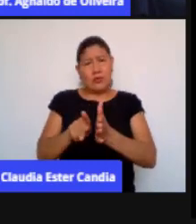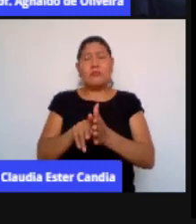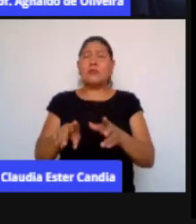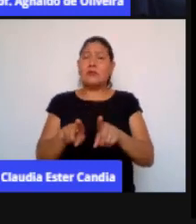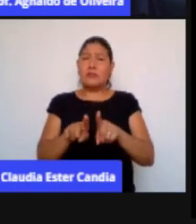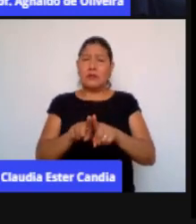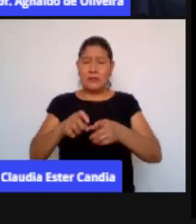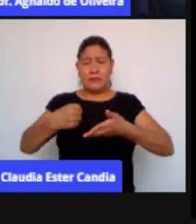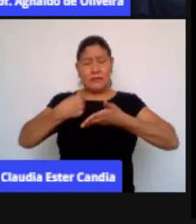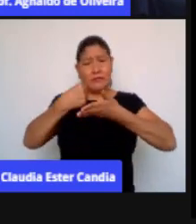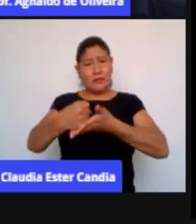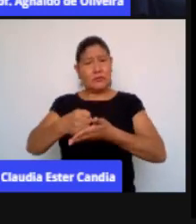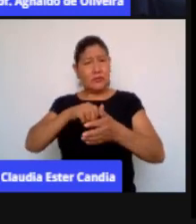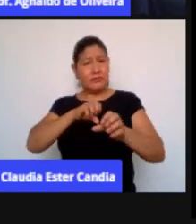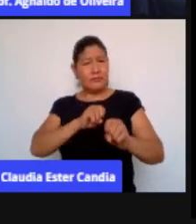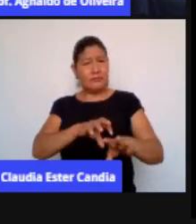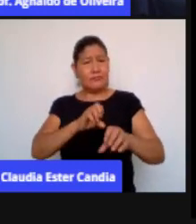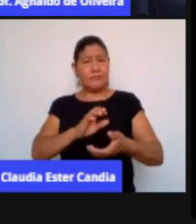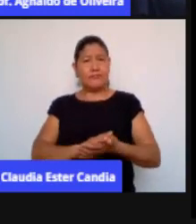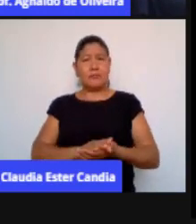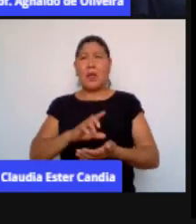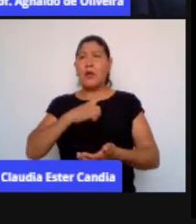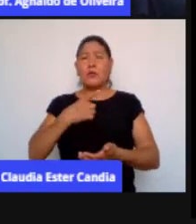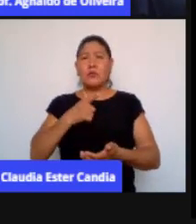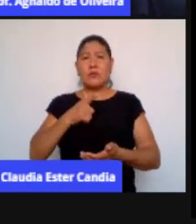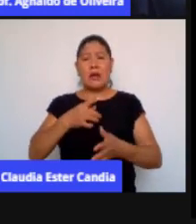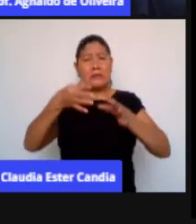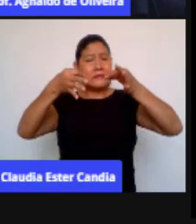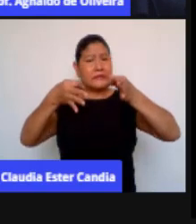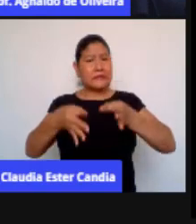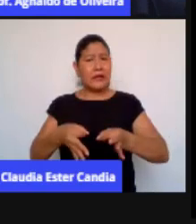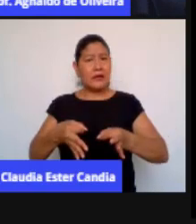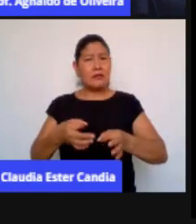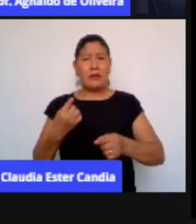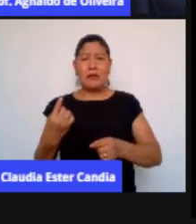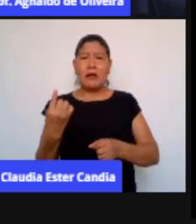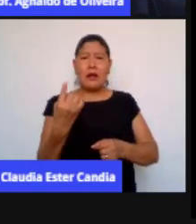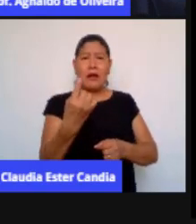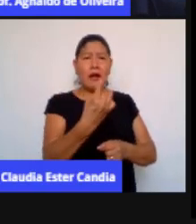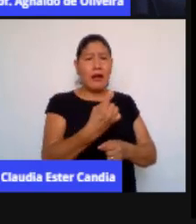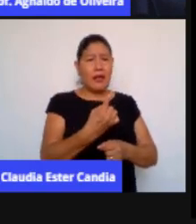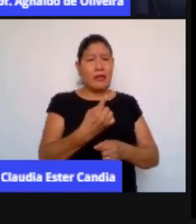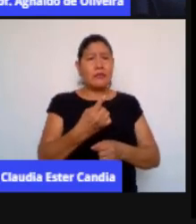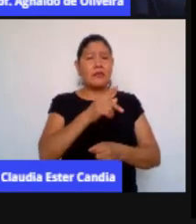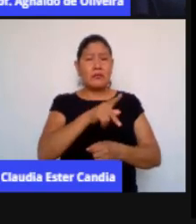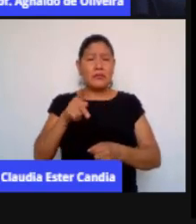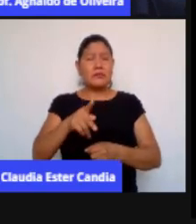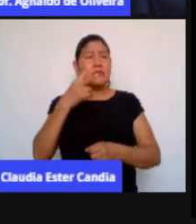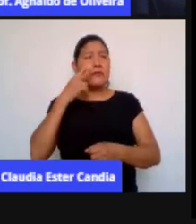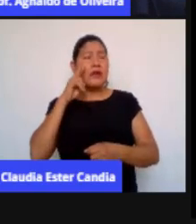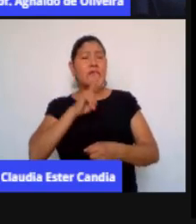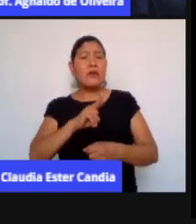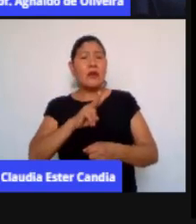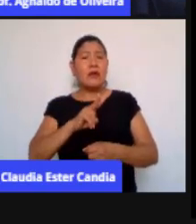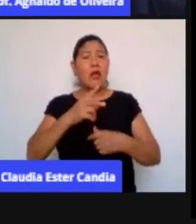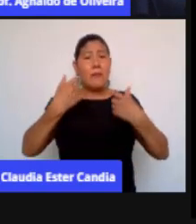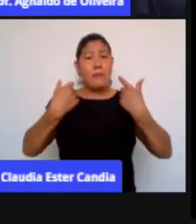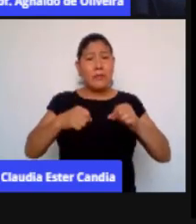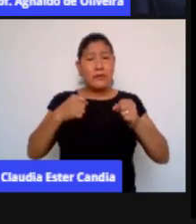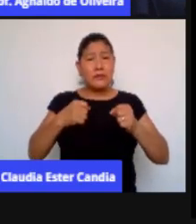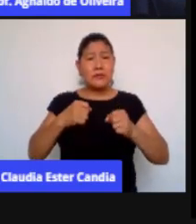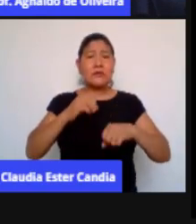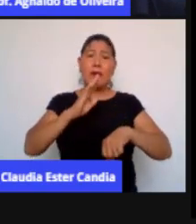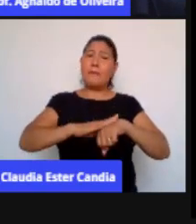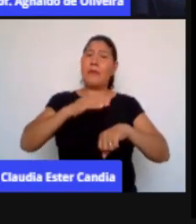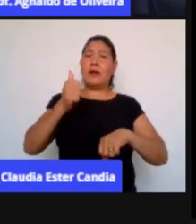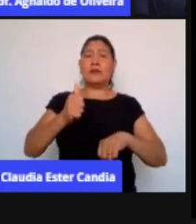De articulação, elas são indefinidas, né? E aí vai depender de cada realidade, né, de cada escola e do que foi realizado no passado.